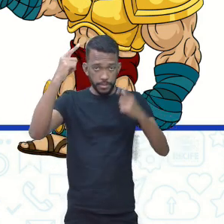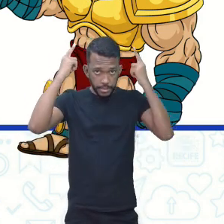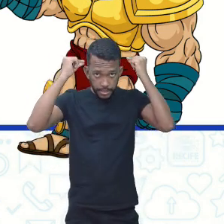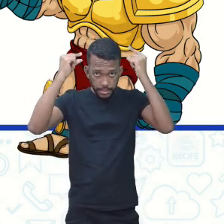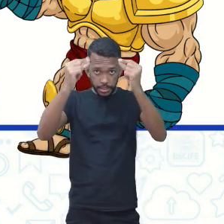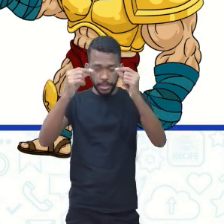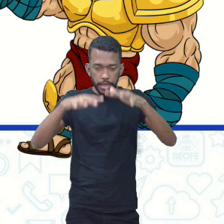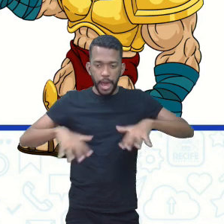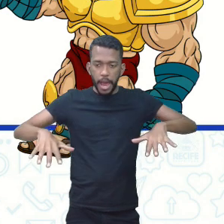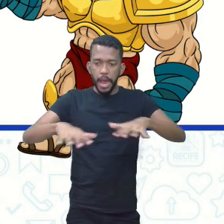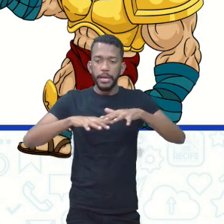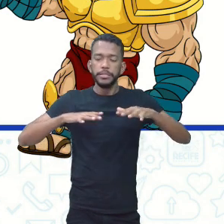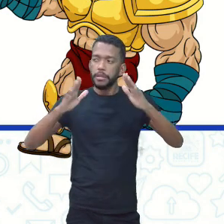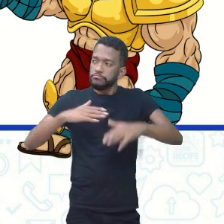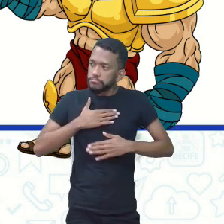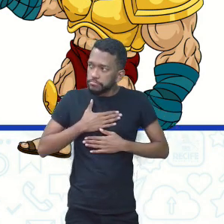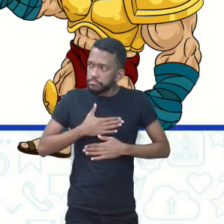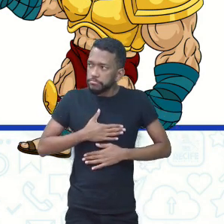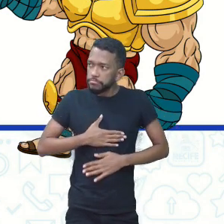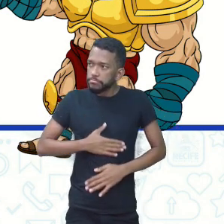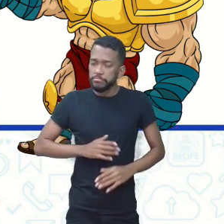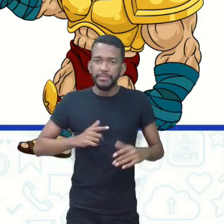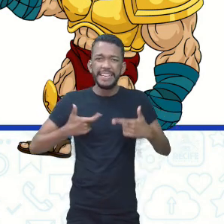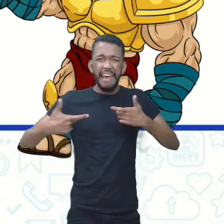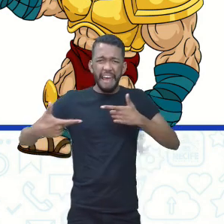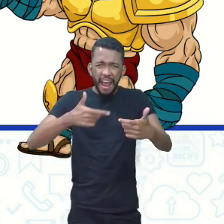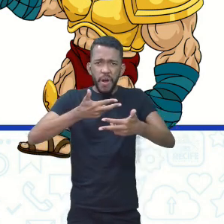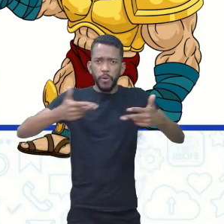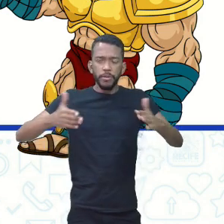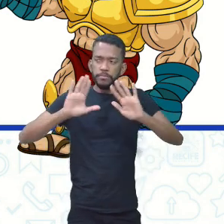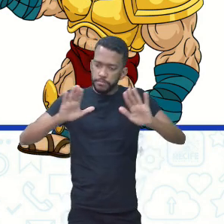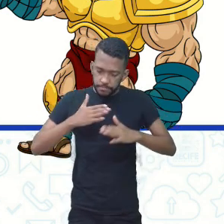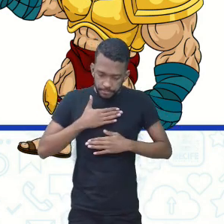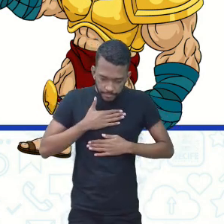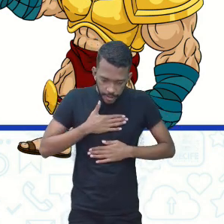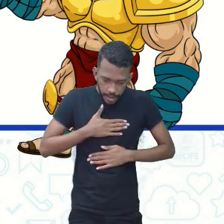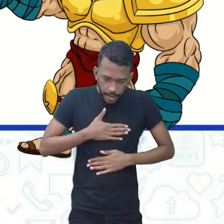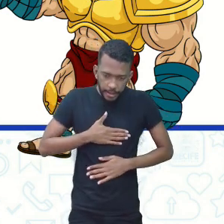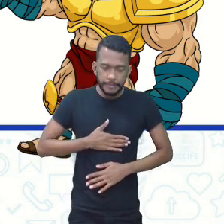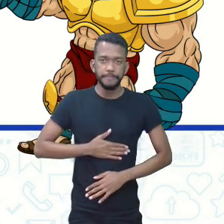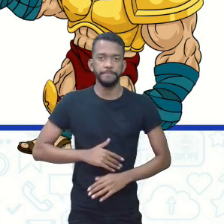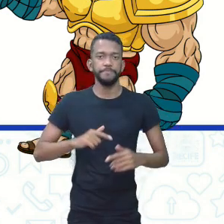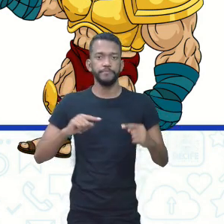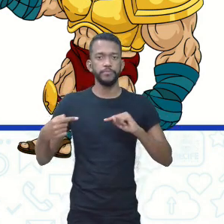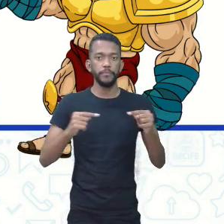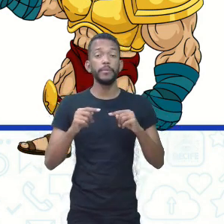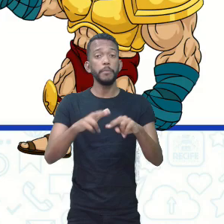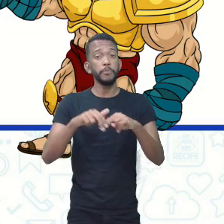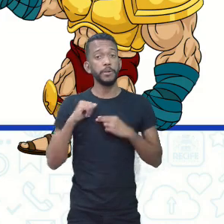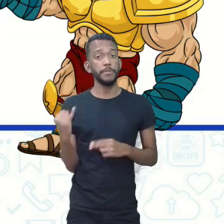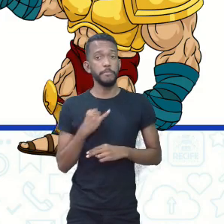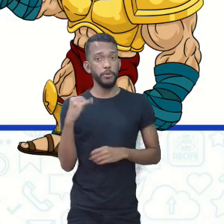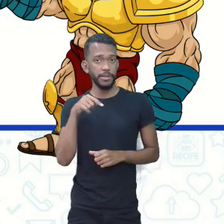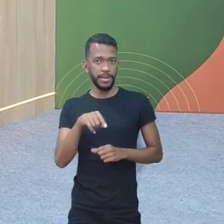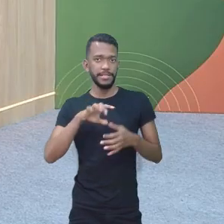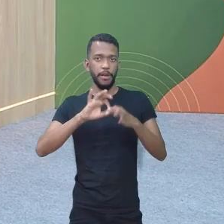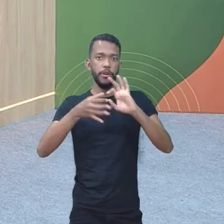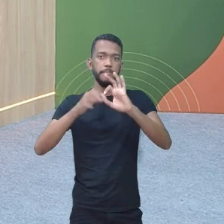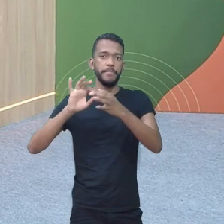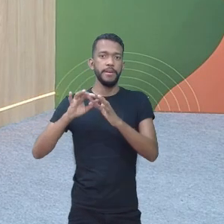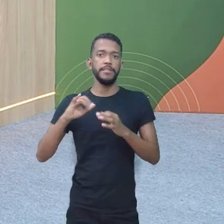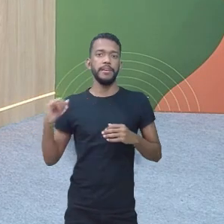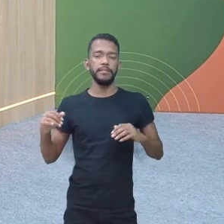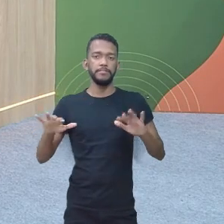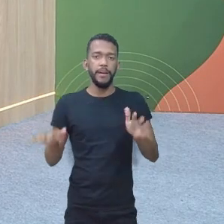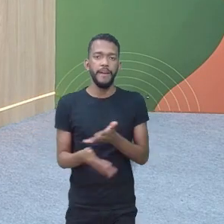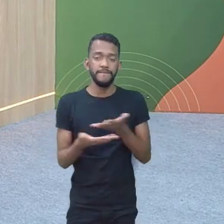Então, vê só o quão importante é esse evento, né? Então, a gente tem